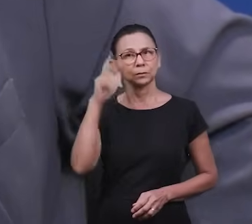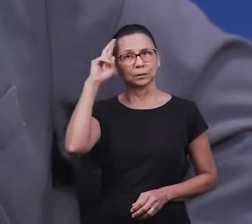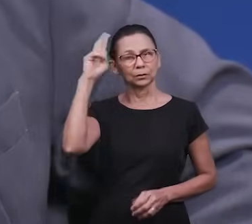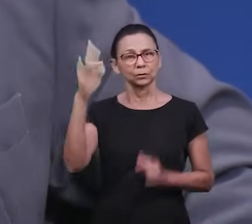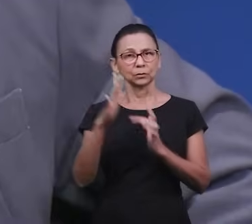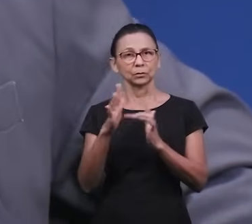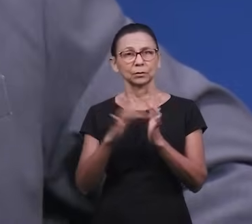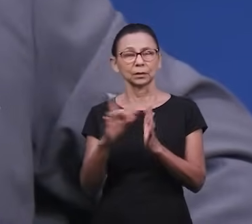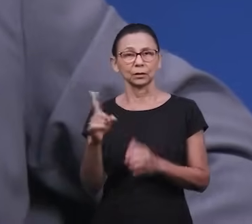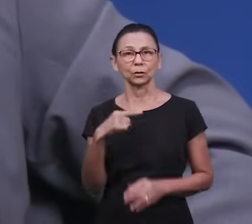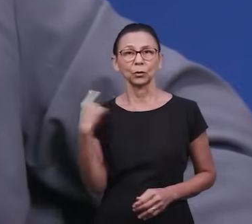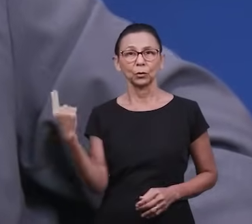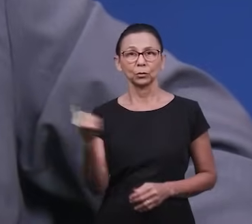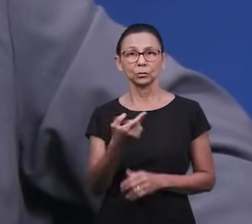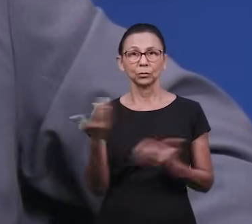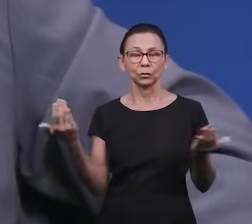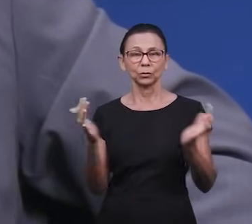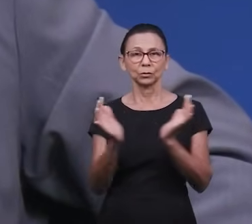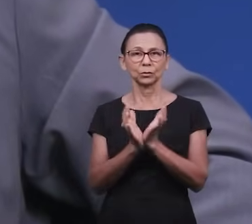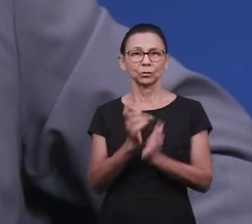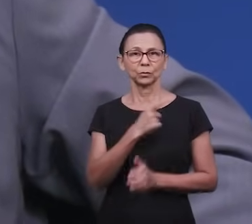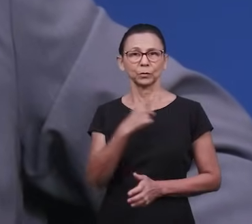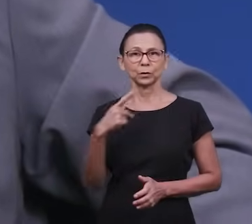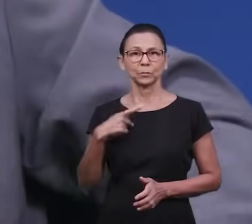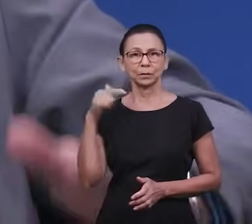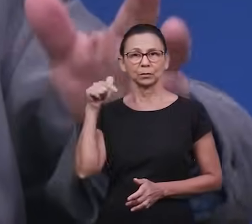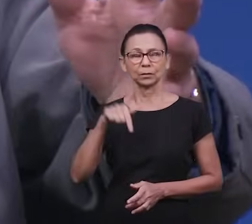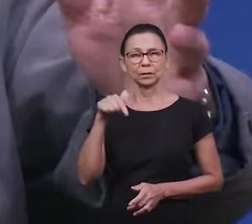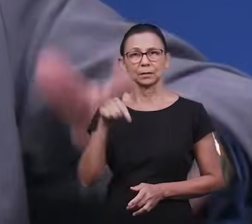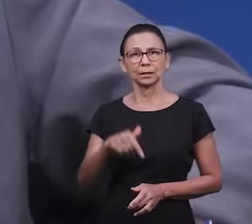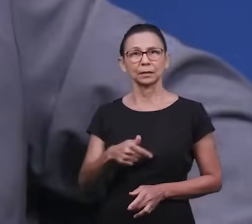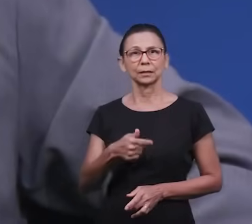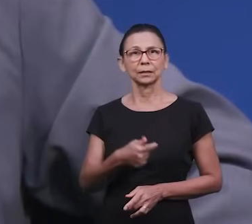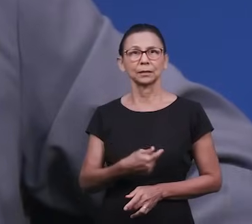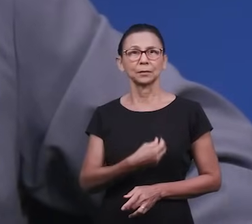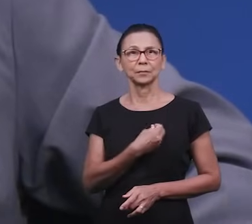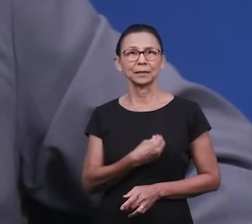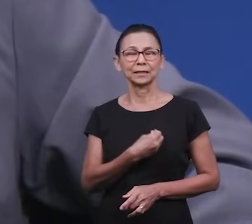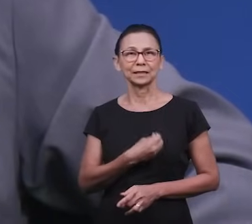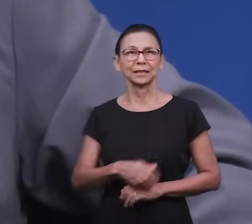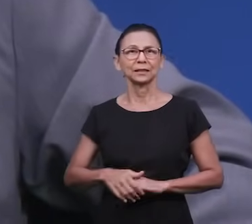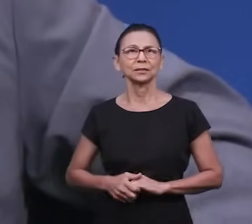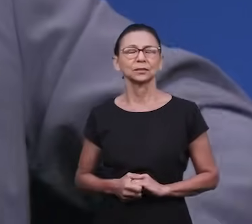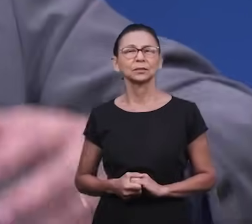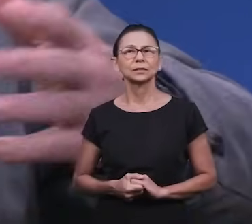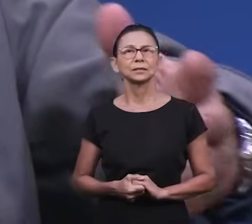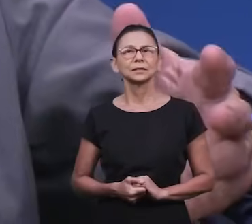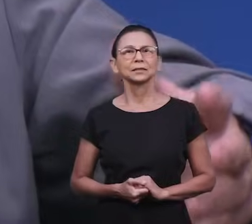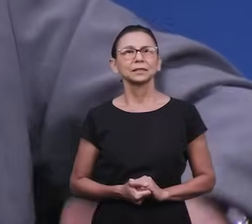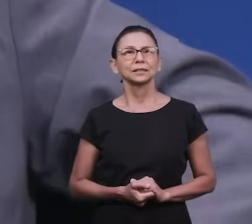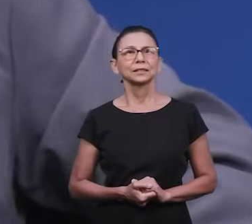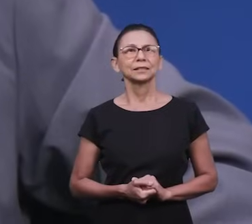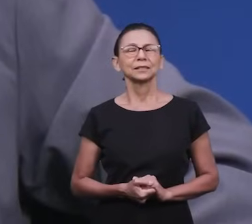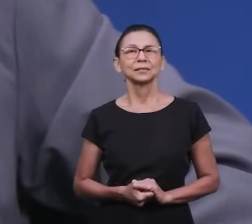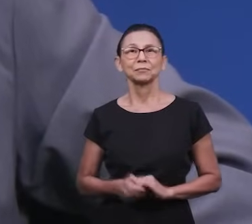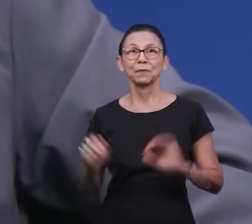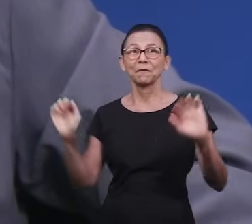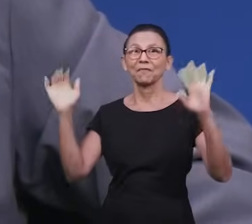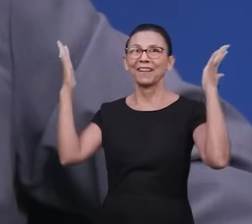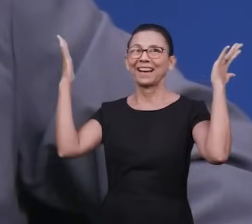paz do Senhor a todos. Hoje, o grupo de pastores que está aqui comigo estão em